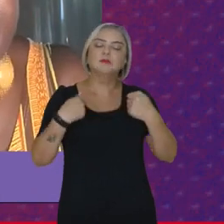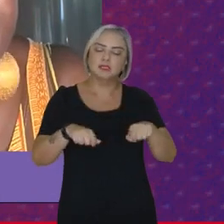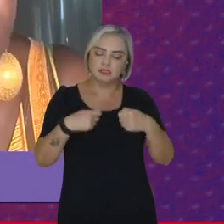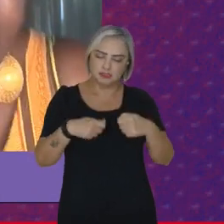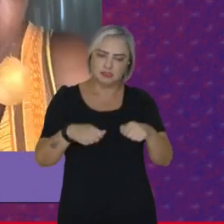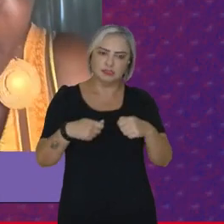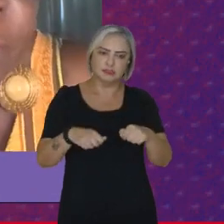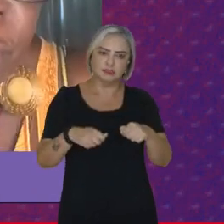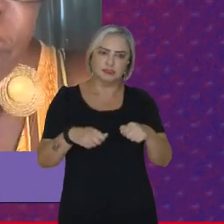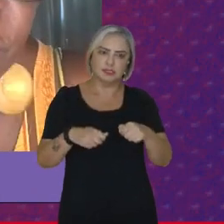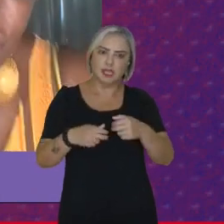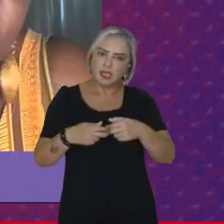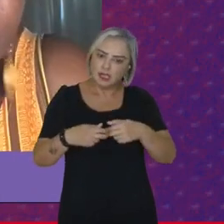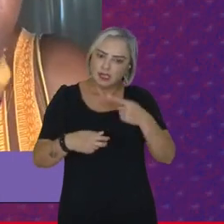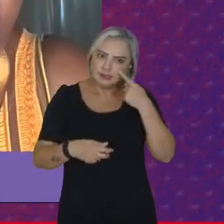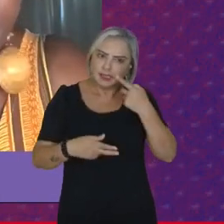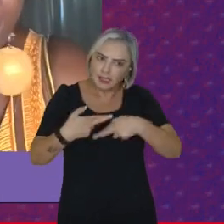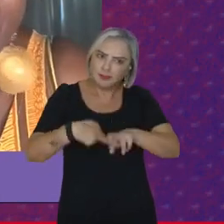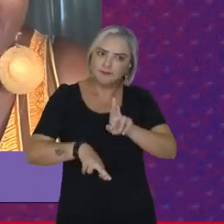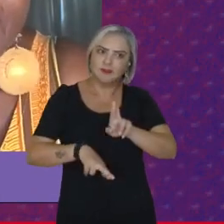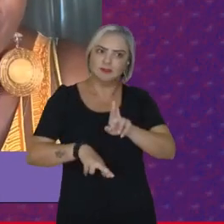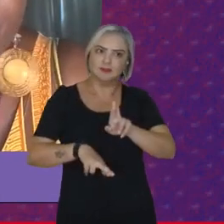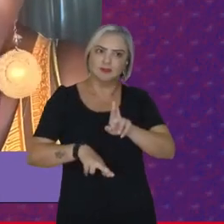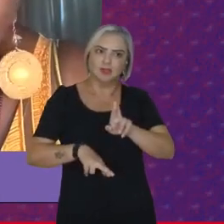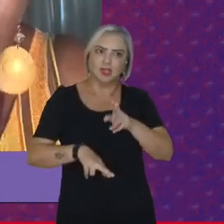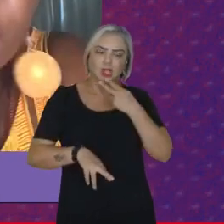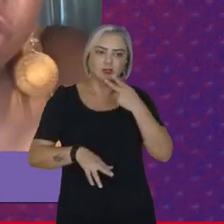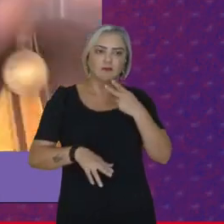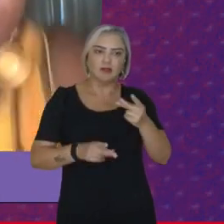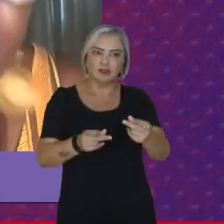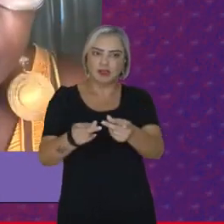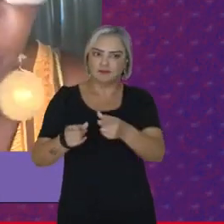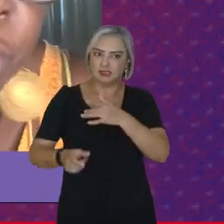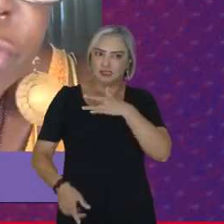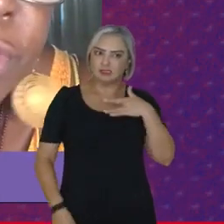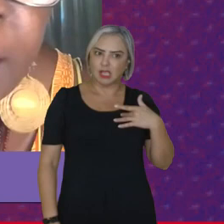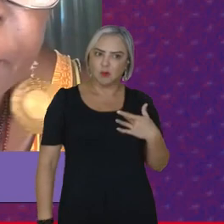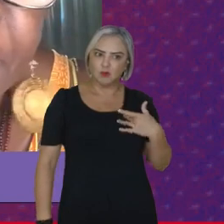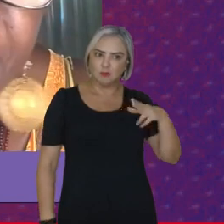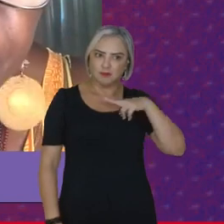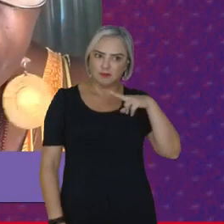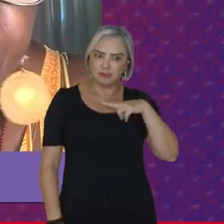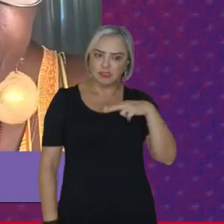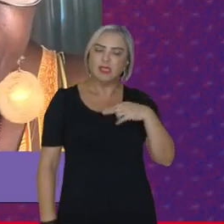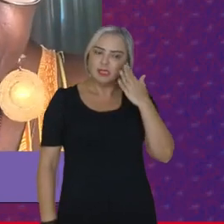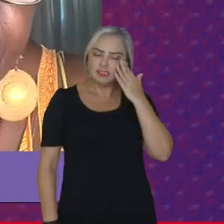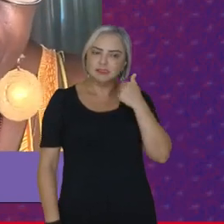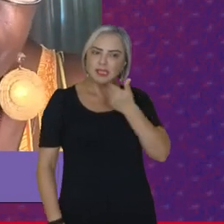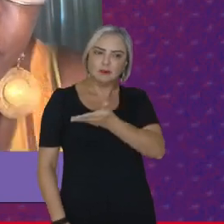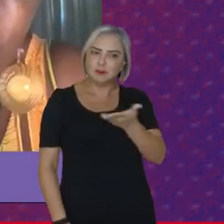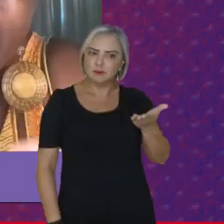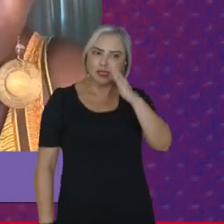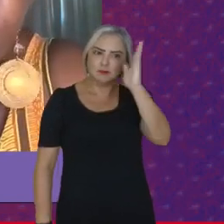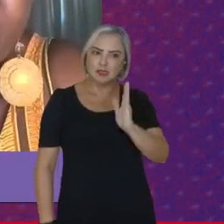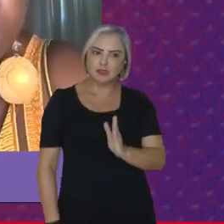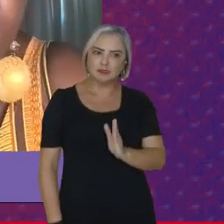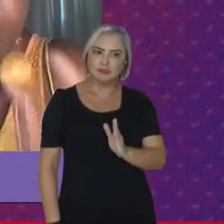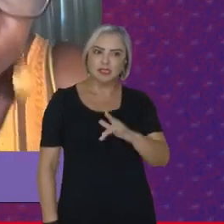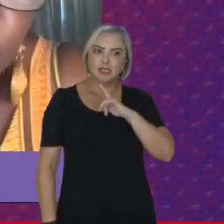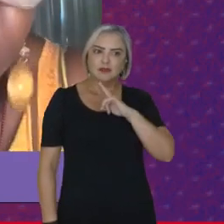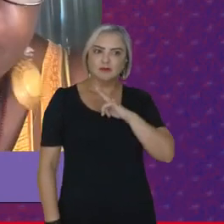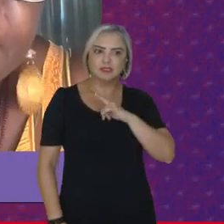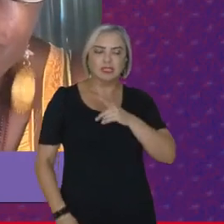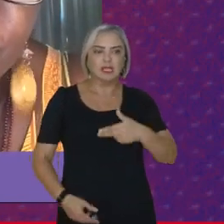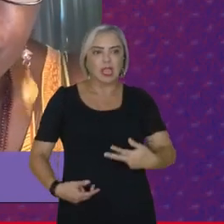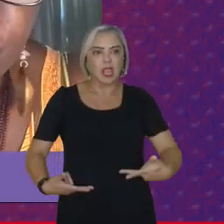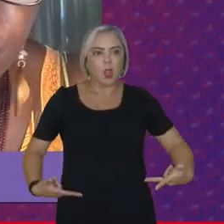ser retomado. Eu estou falando da privatização da saúde e a gente sabe como isso está por aí afora. Você ter uma